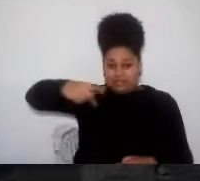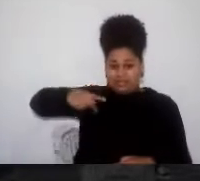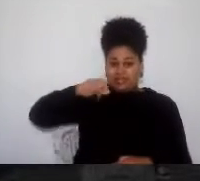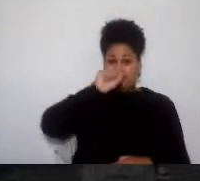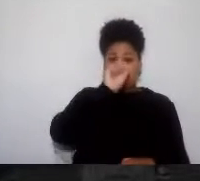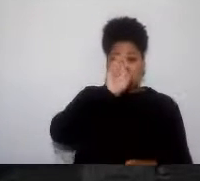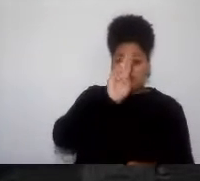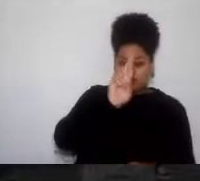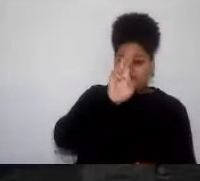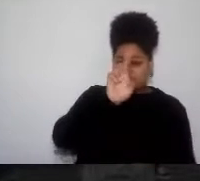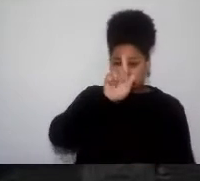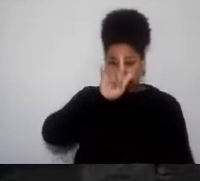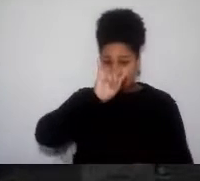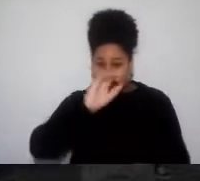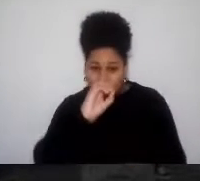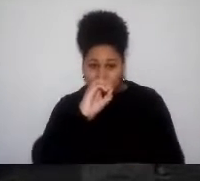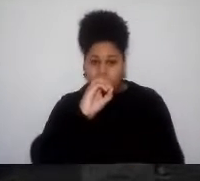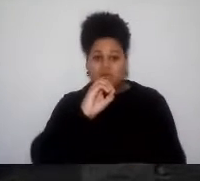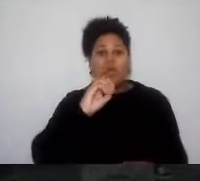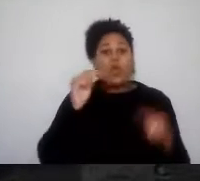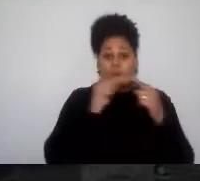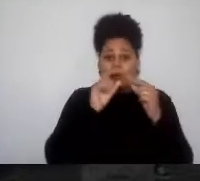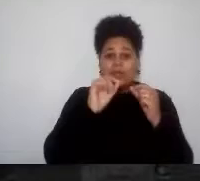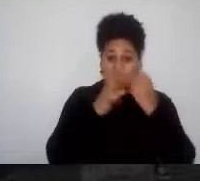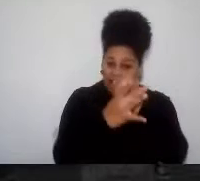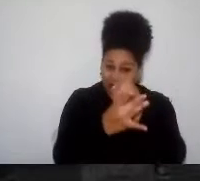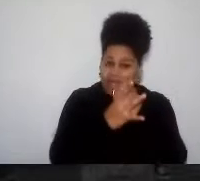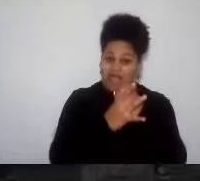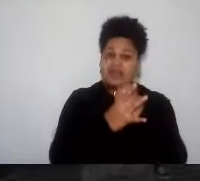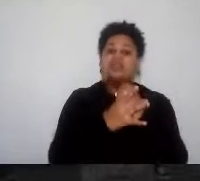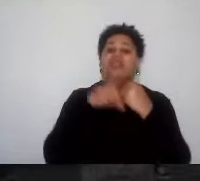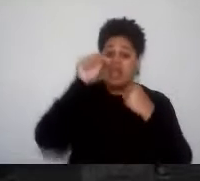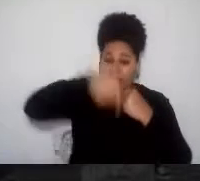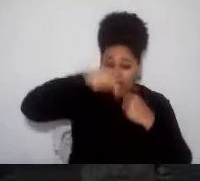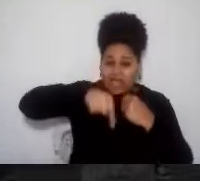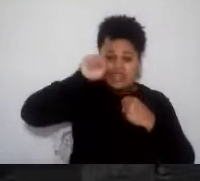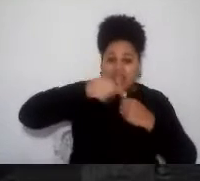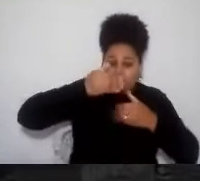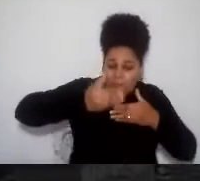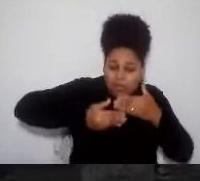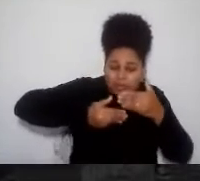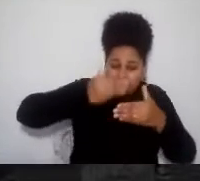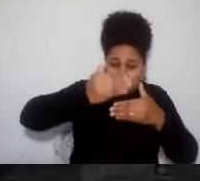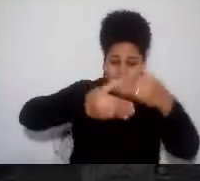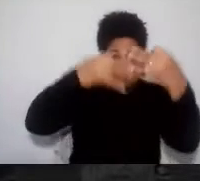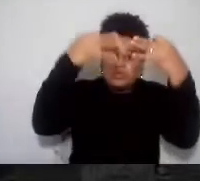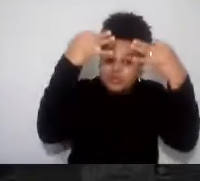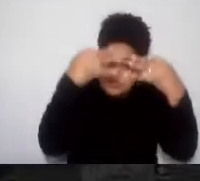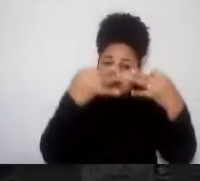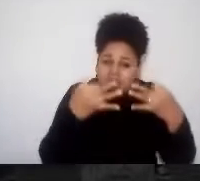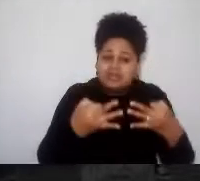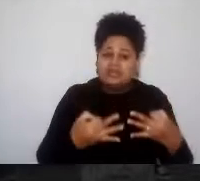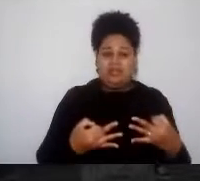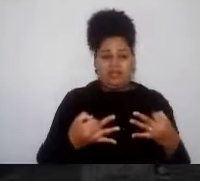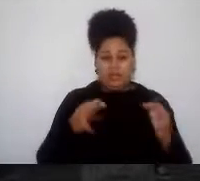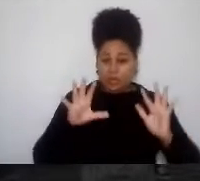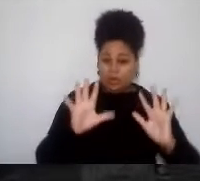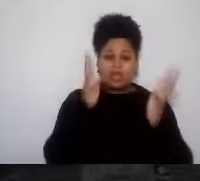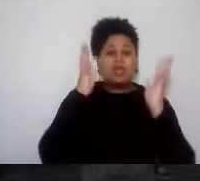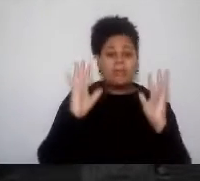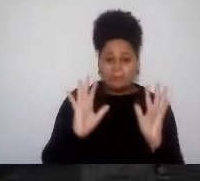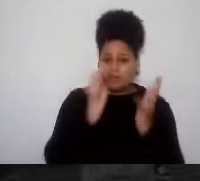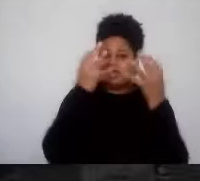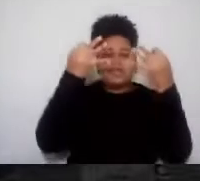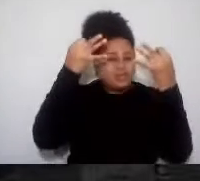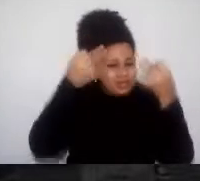essa unidade, de um procedimento correto no encaminhamento da campanha. E